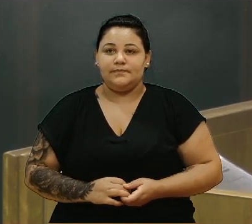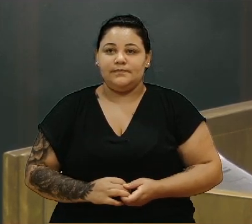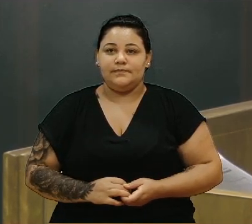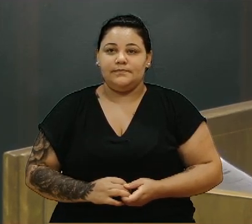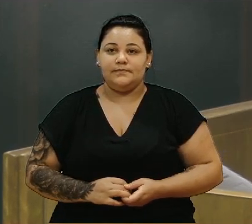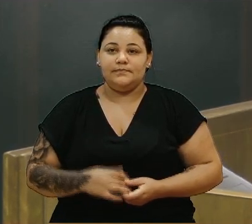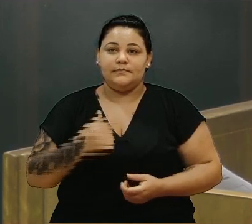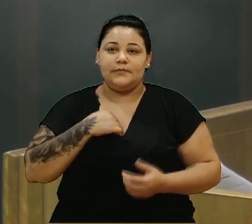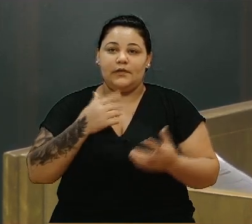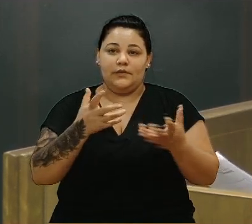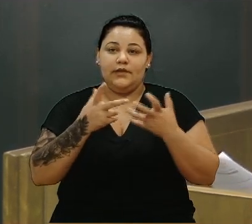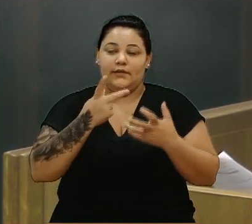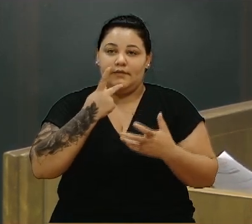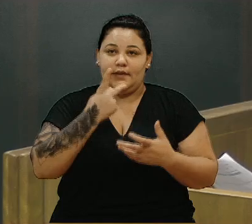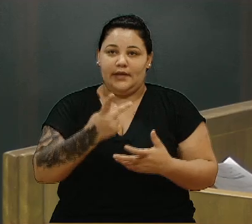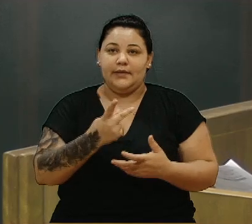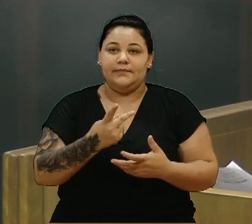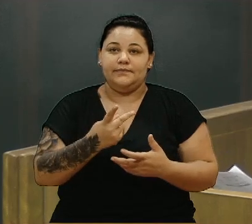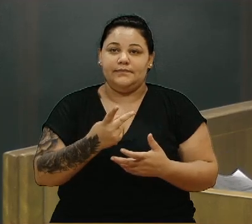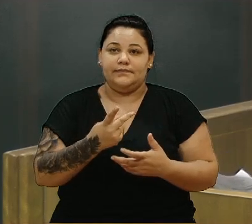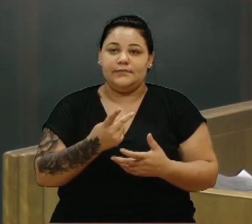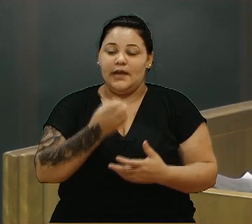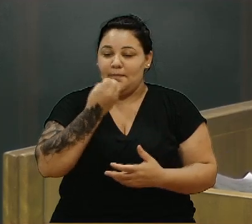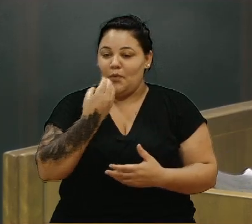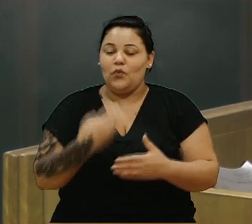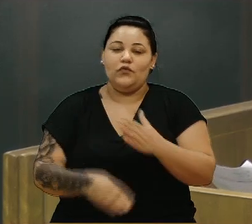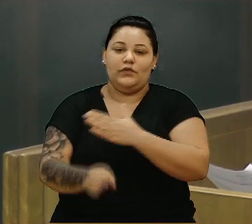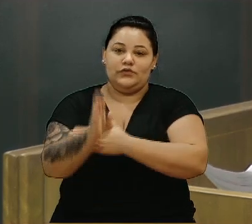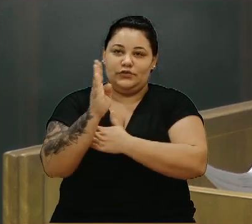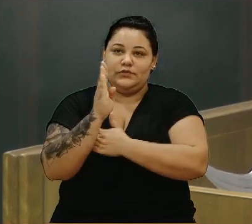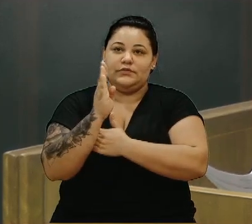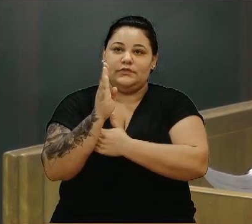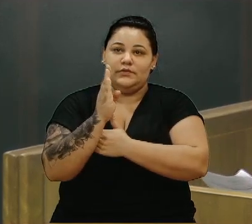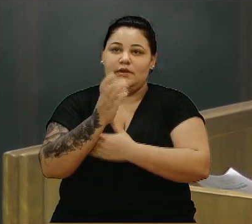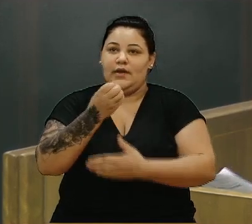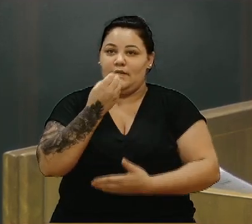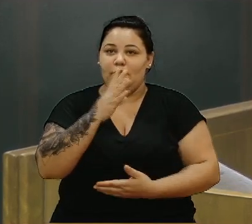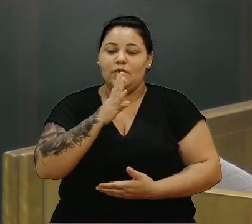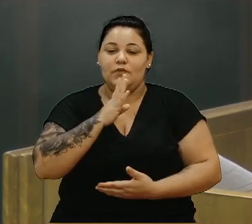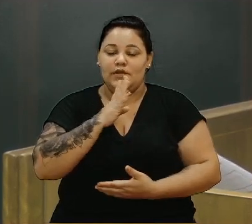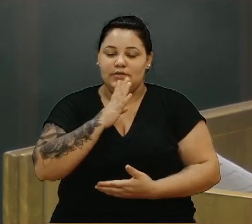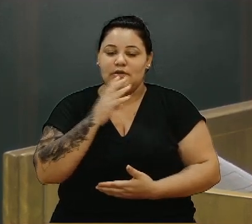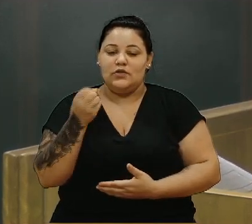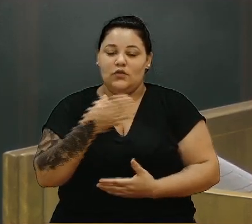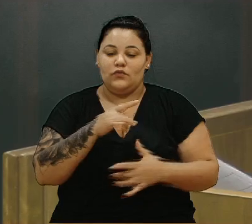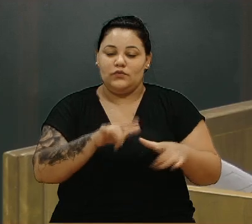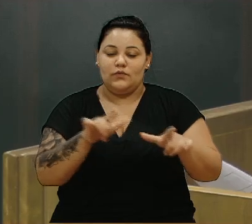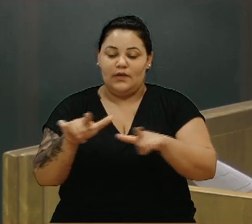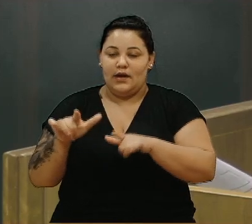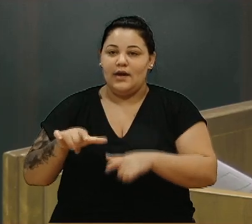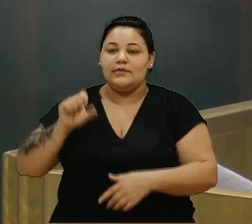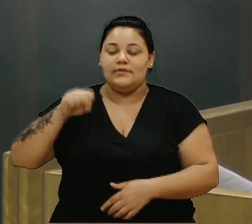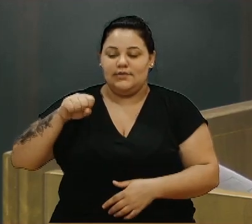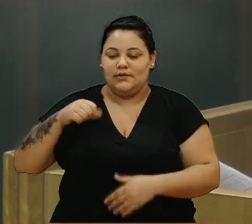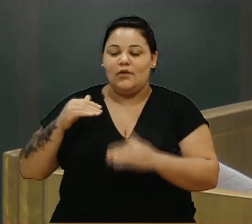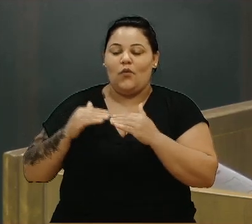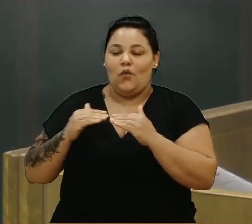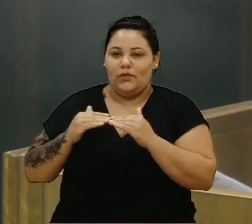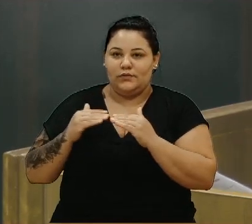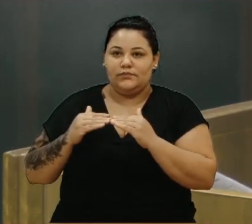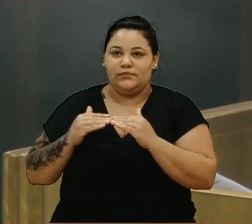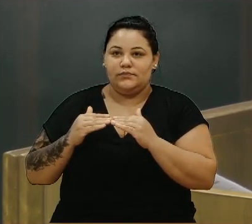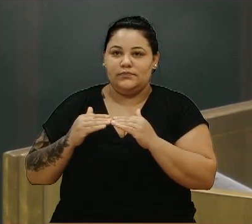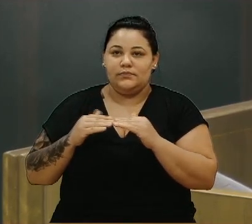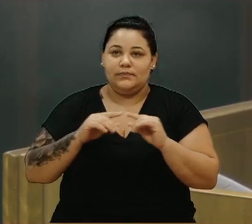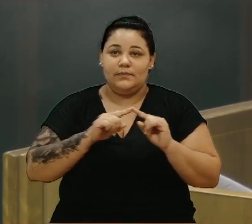E eu queria dizer que é muito bom viajar, é muito bom conhecer novos lugares. Sim, concordo. No